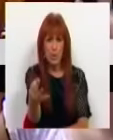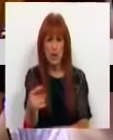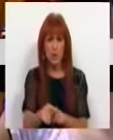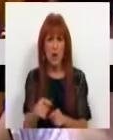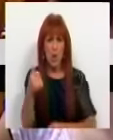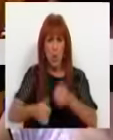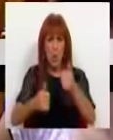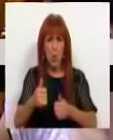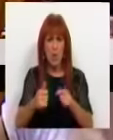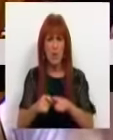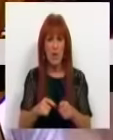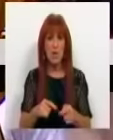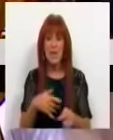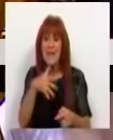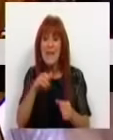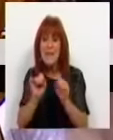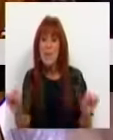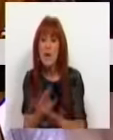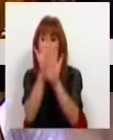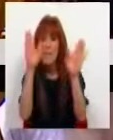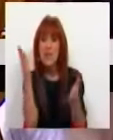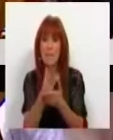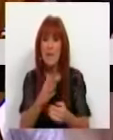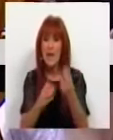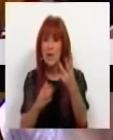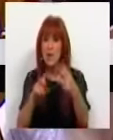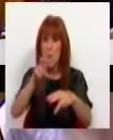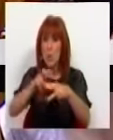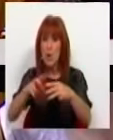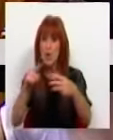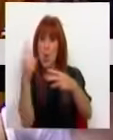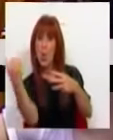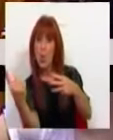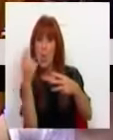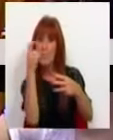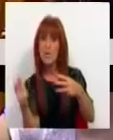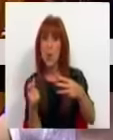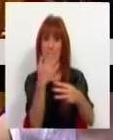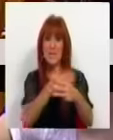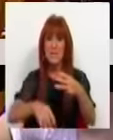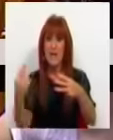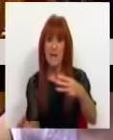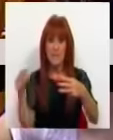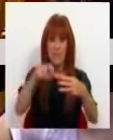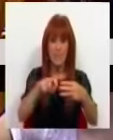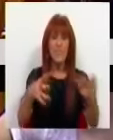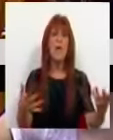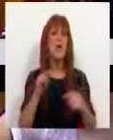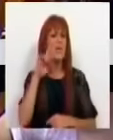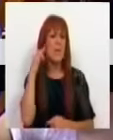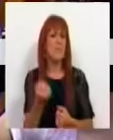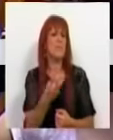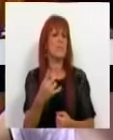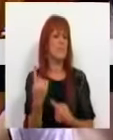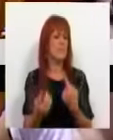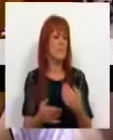de concursos que mencionem explicitamente, a partir dos 3 lugares, um lugar para uma pessoa que possua deficiência. Mas nós sabemos que muitas vezes